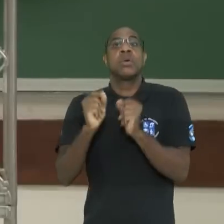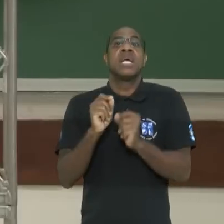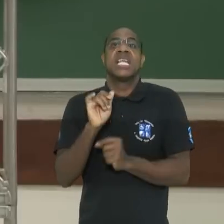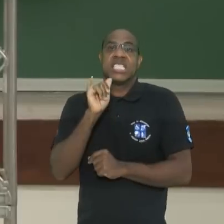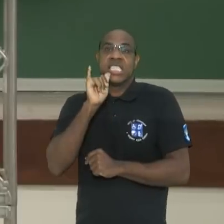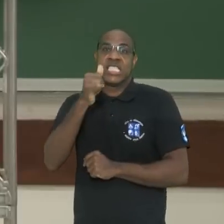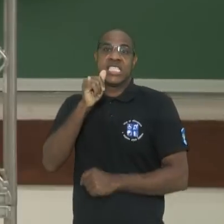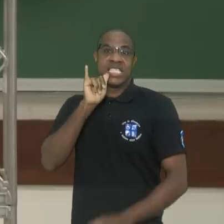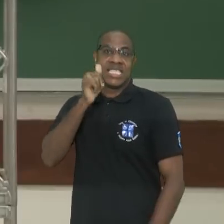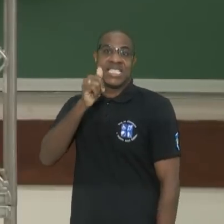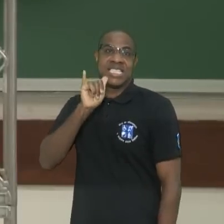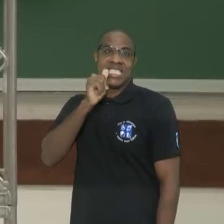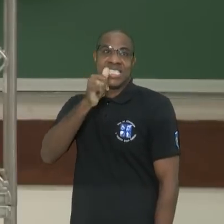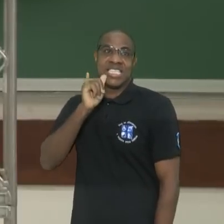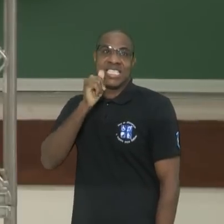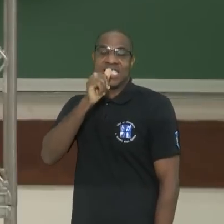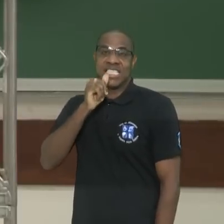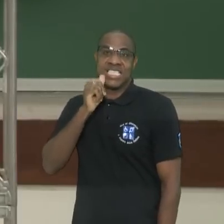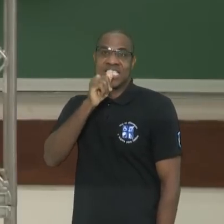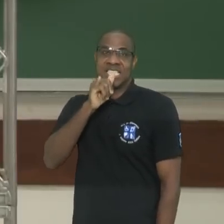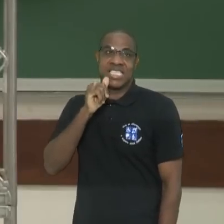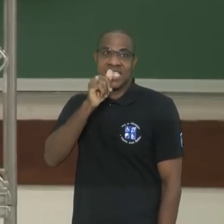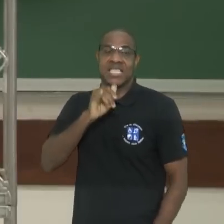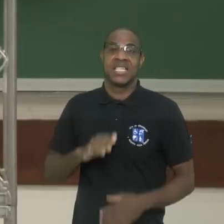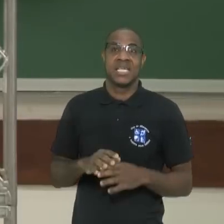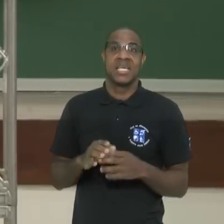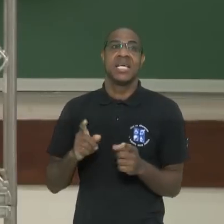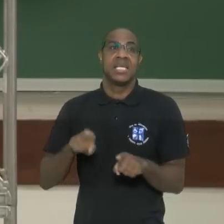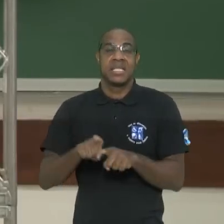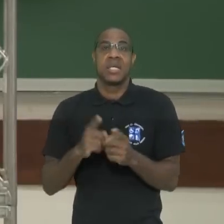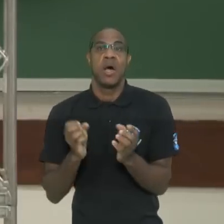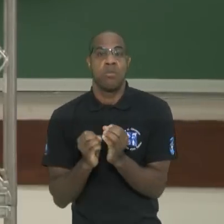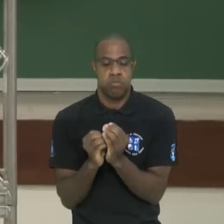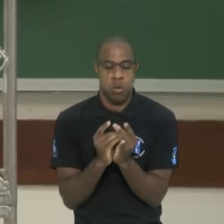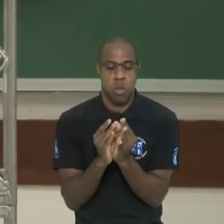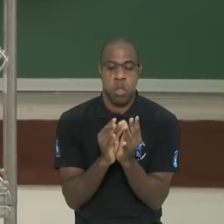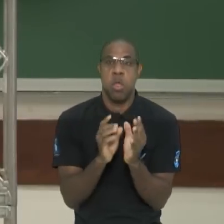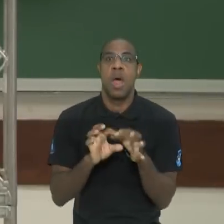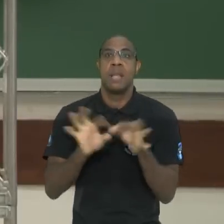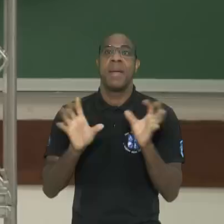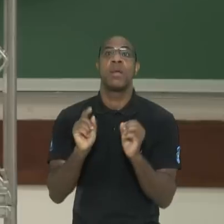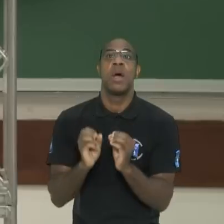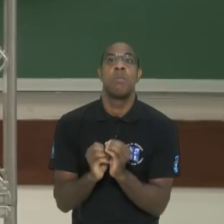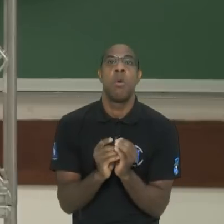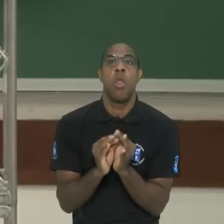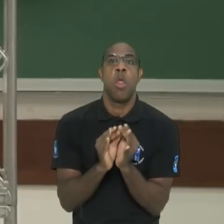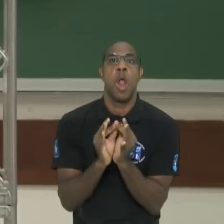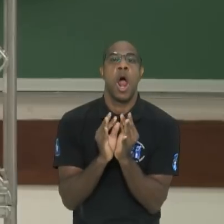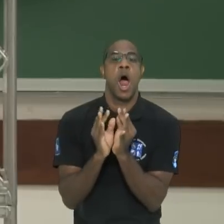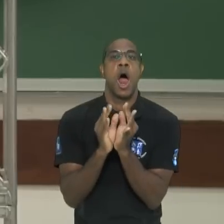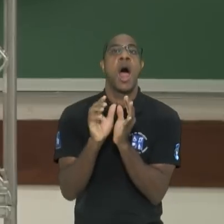legal! A decomposição da matéria orgânica libera gases. E esses gases, pessoal, podem ser